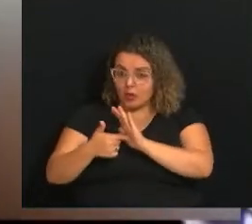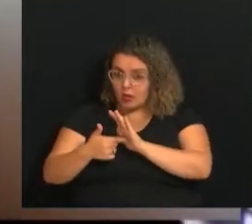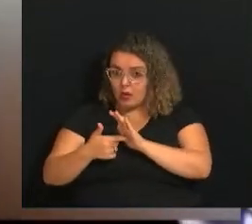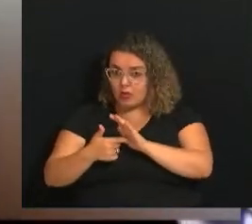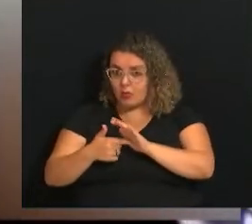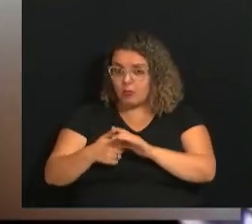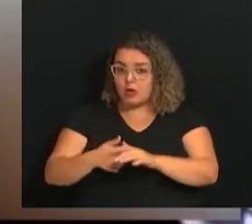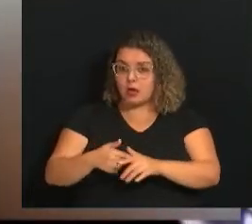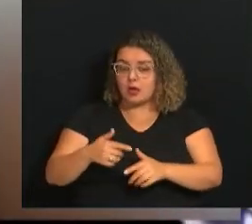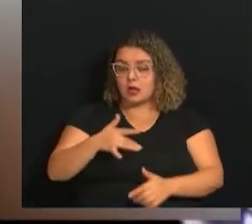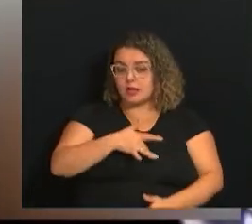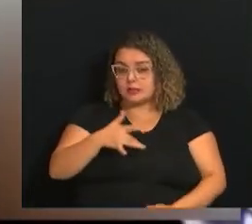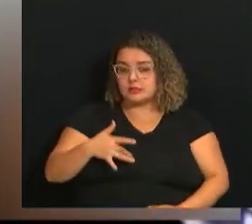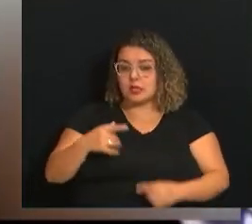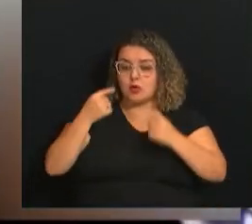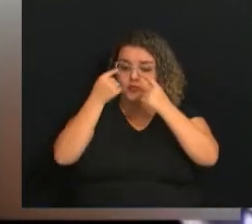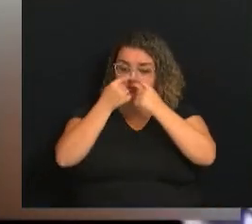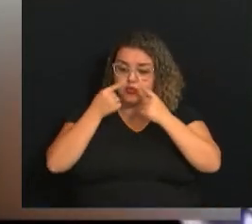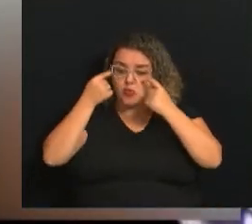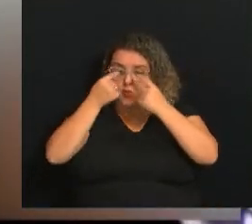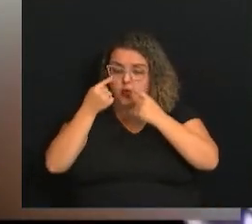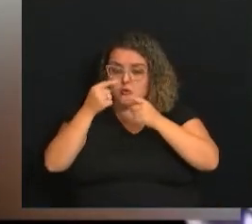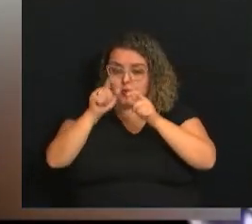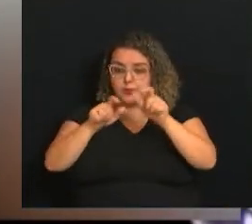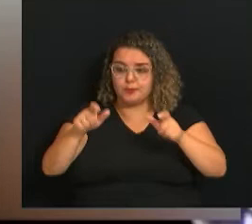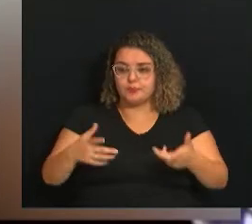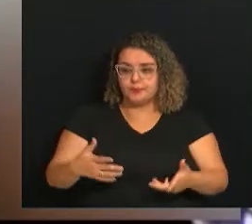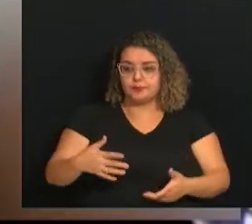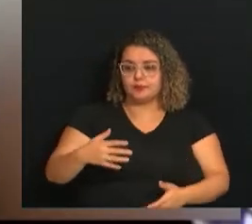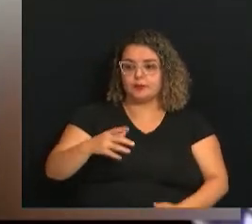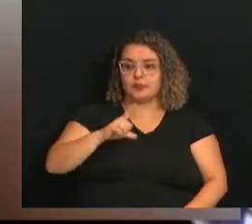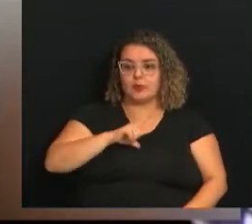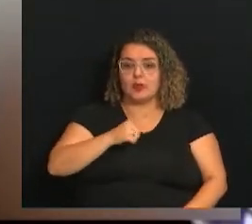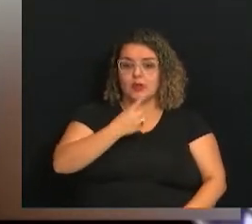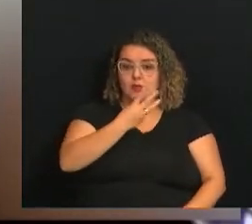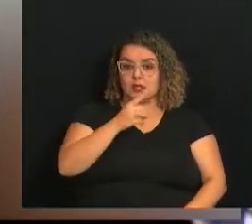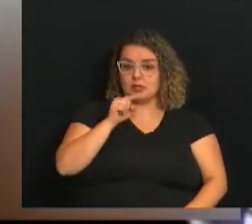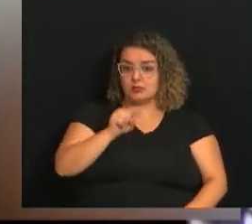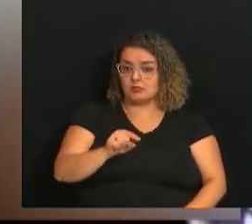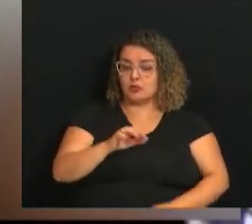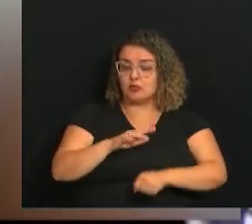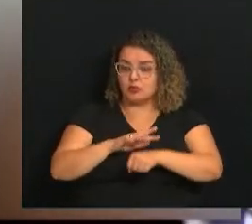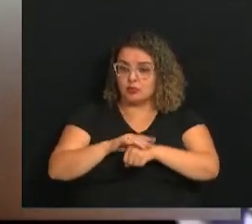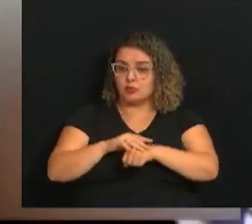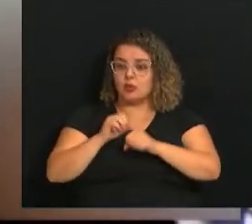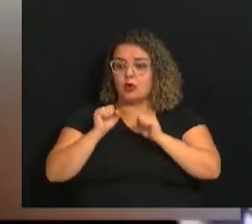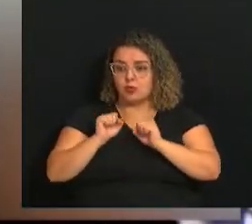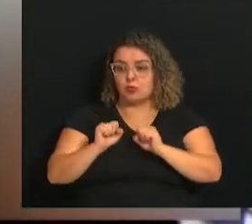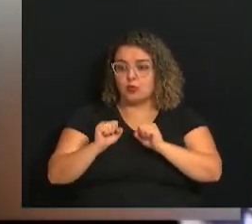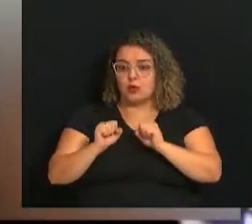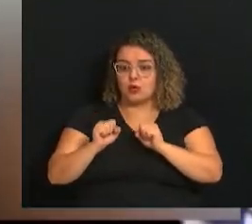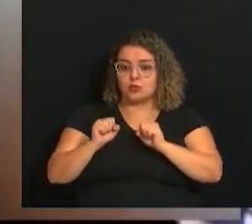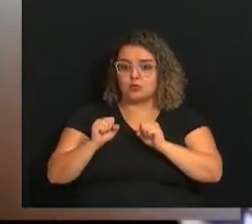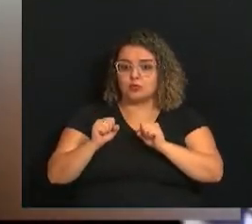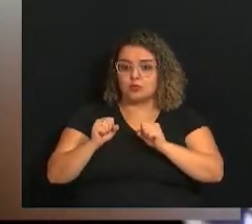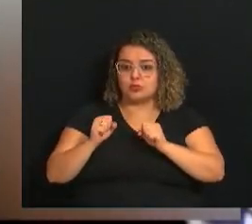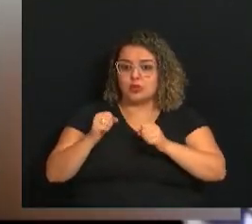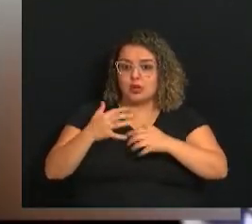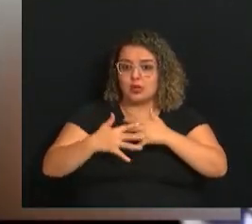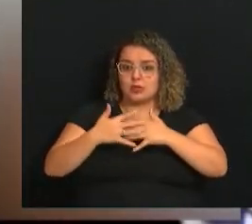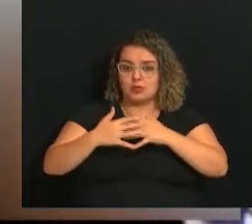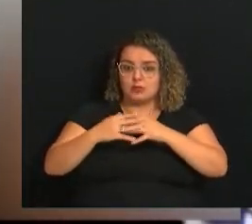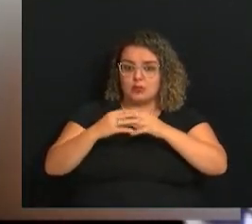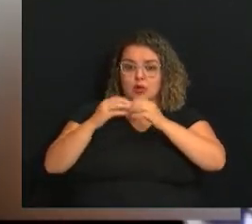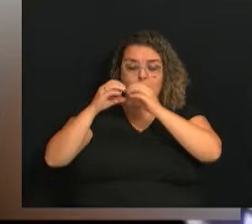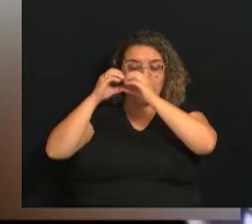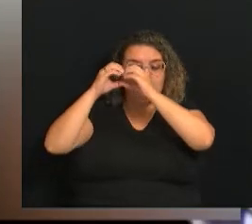importante a gente lembrar que existem mais de 3 mil doenças que podem acometer o globo ocular e que somente o médico oftalmologista